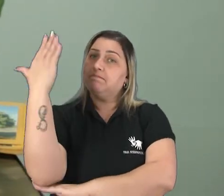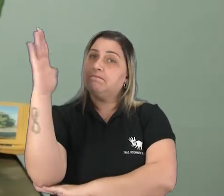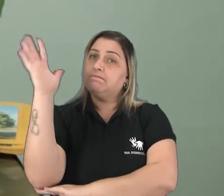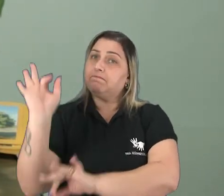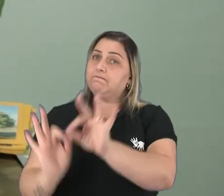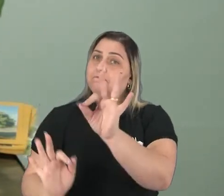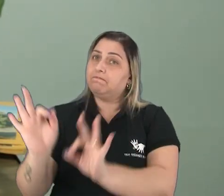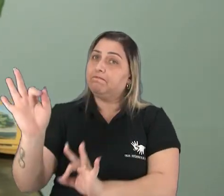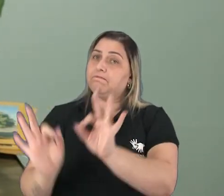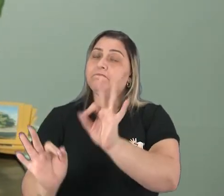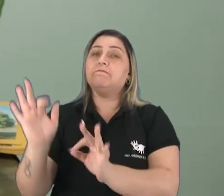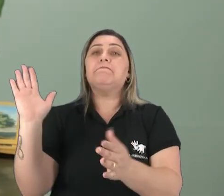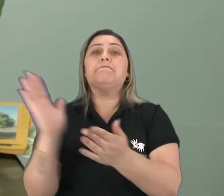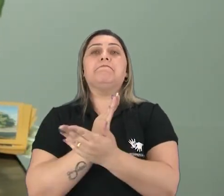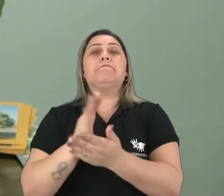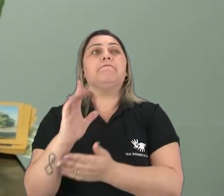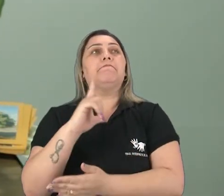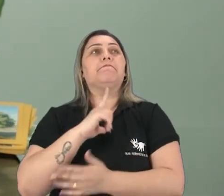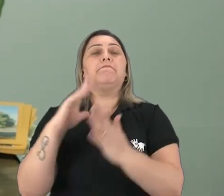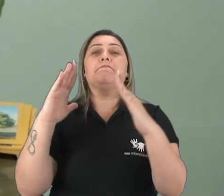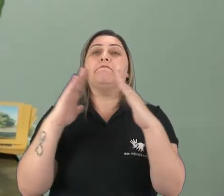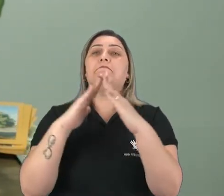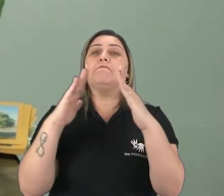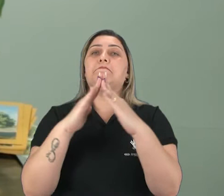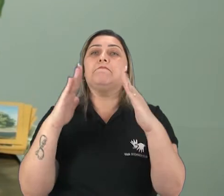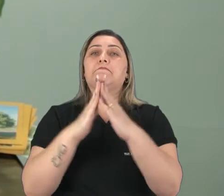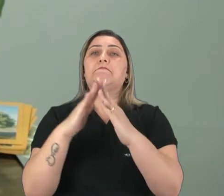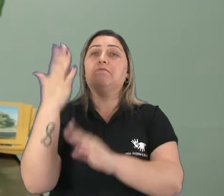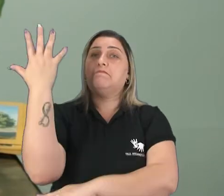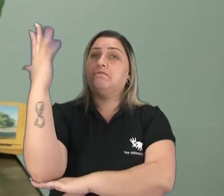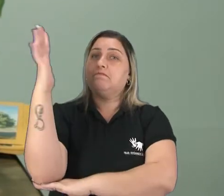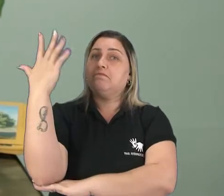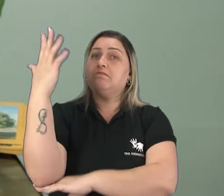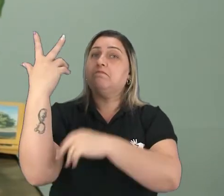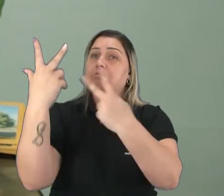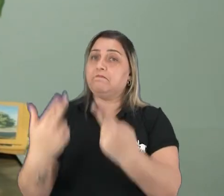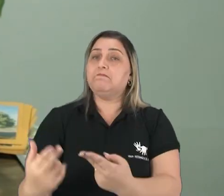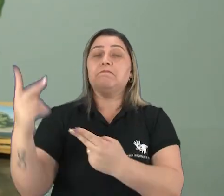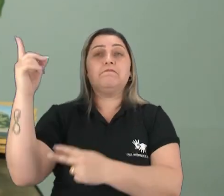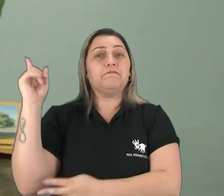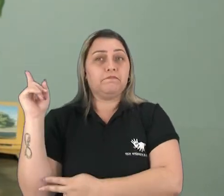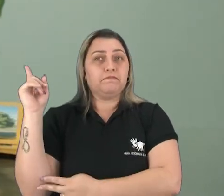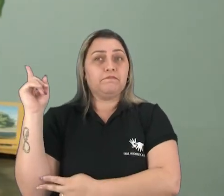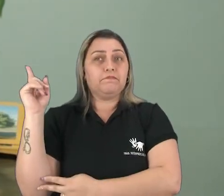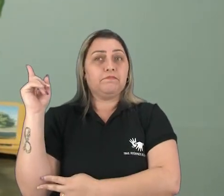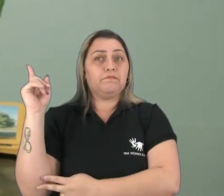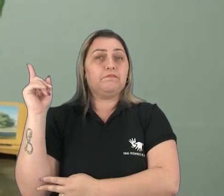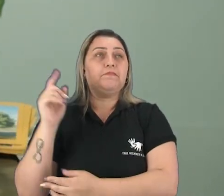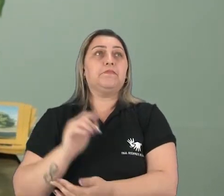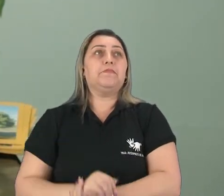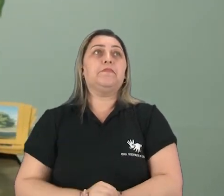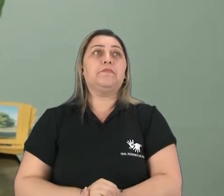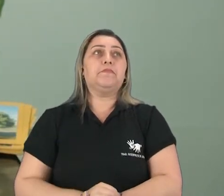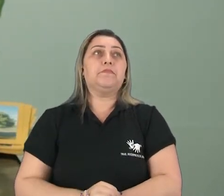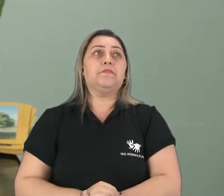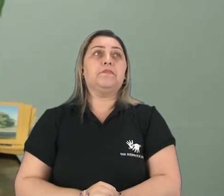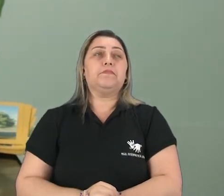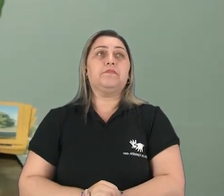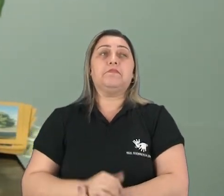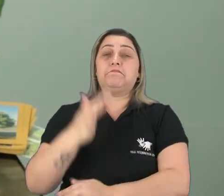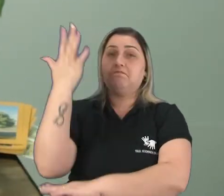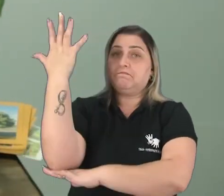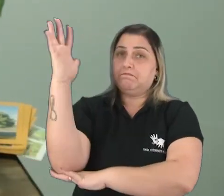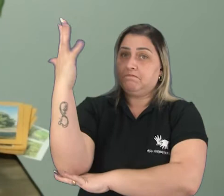ornamental. Alguém tem em casa uma planta ornamental igual a esta? Esta